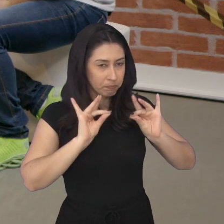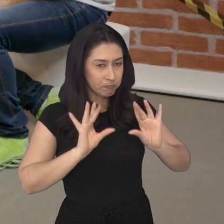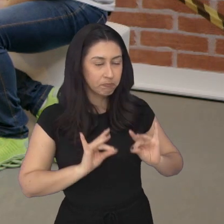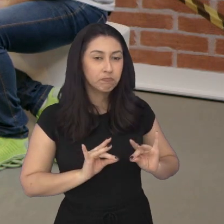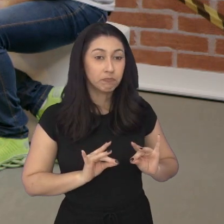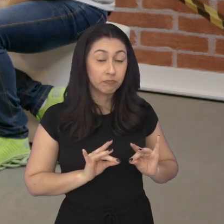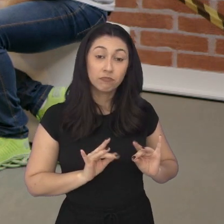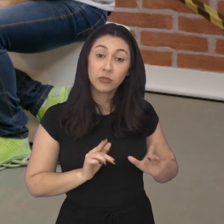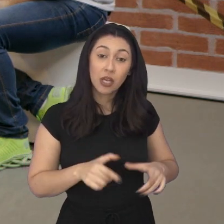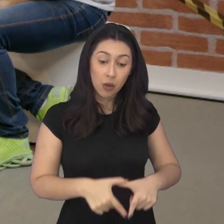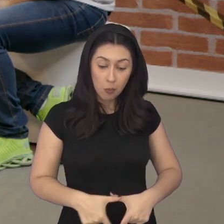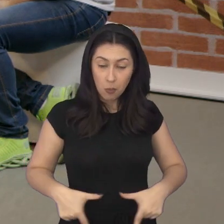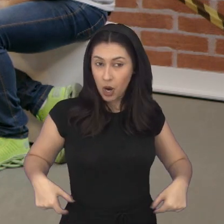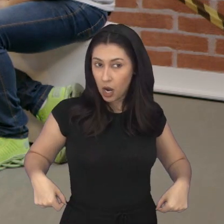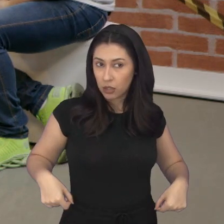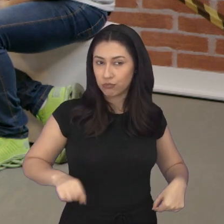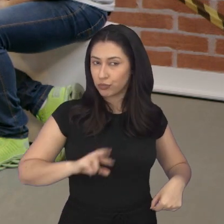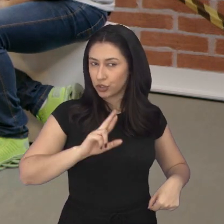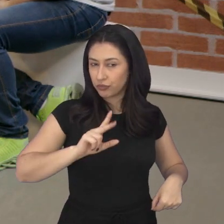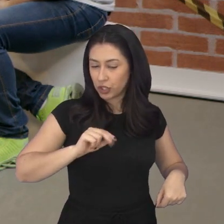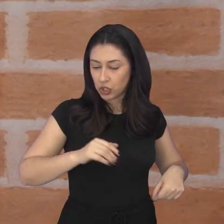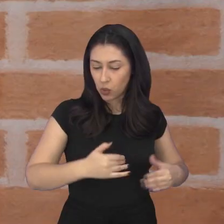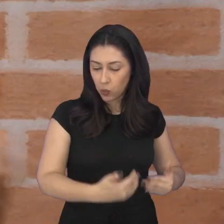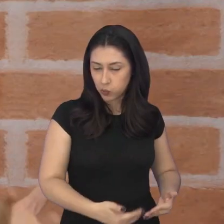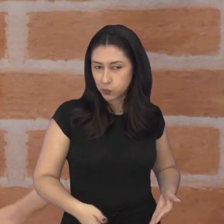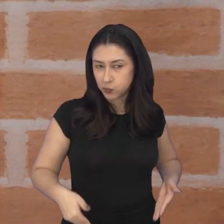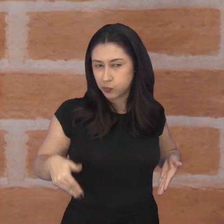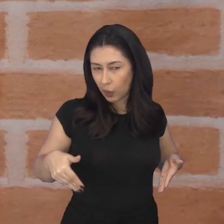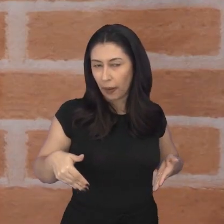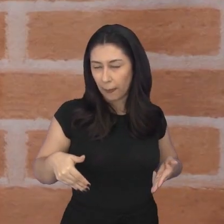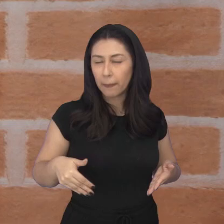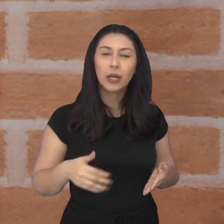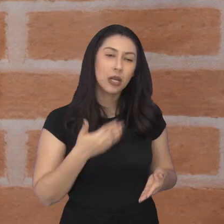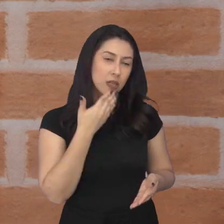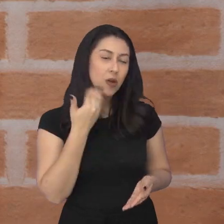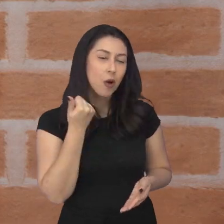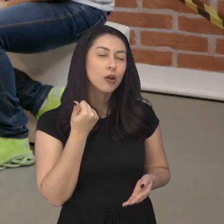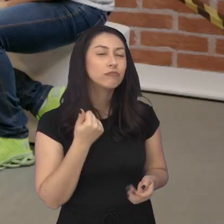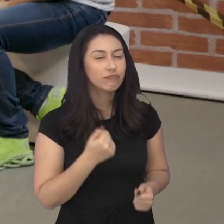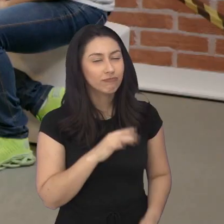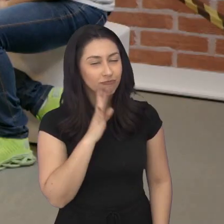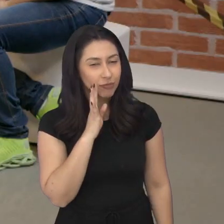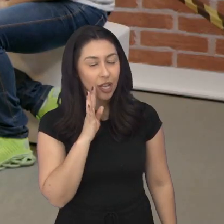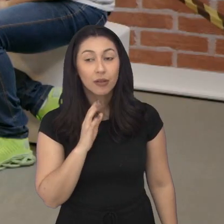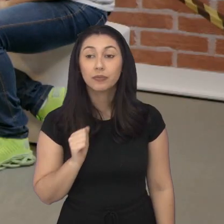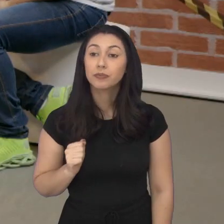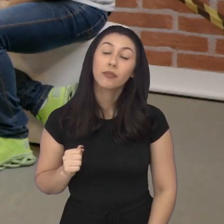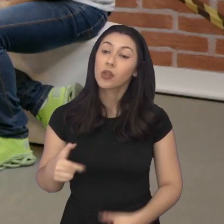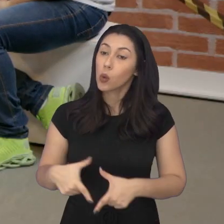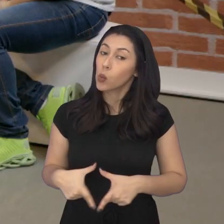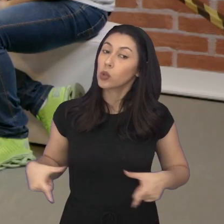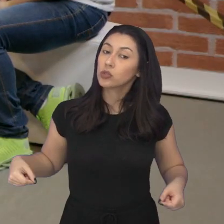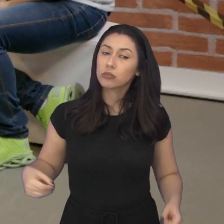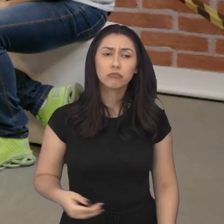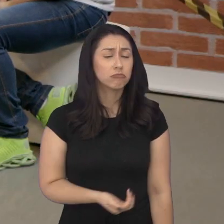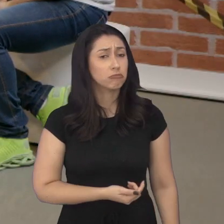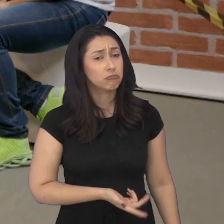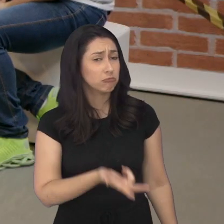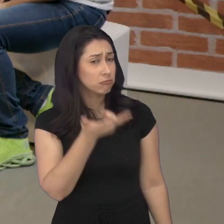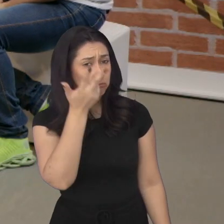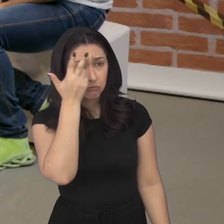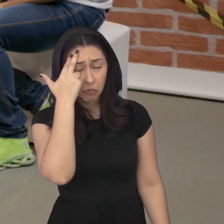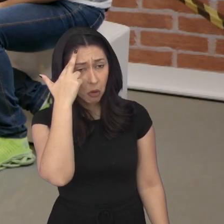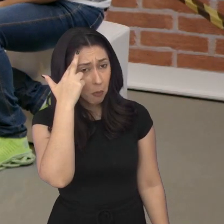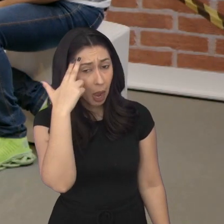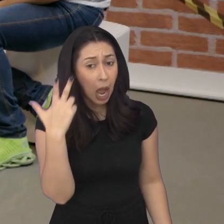também. A parte de baixo não é nem um biquíni, é só uma saidinha por cima do biquíni, né? Uma sainha, Agora uma sunga. Uma sunga super normal,